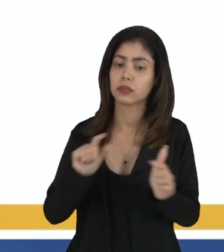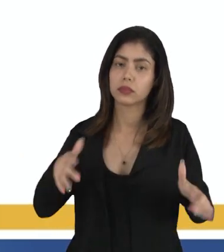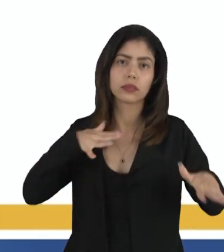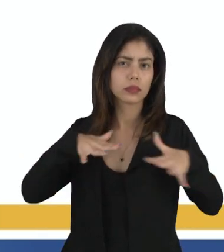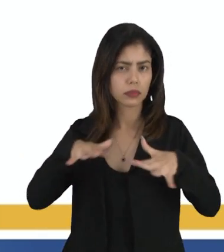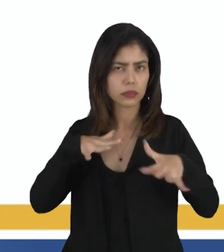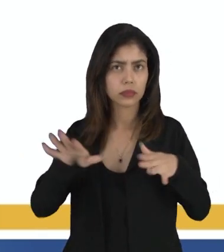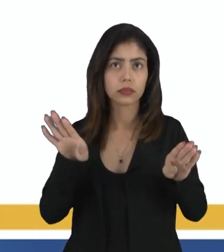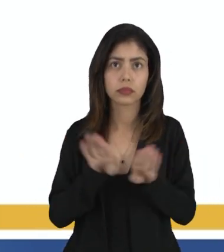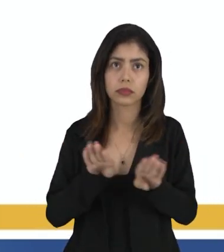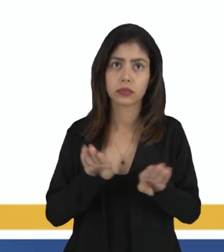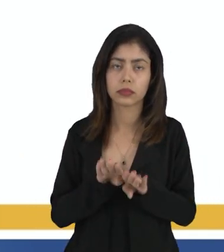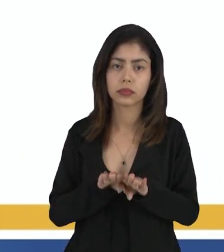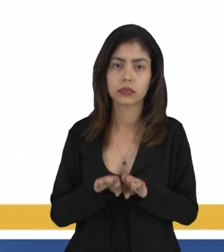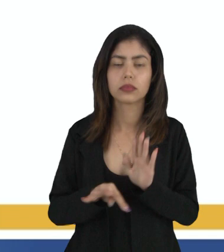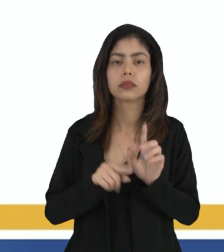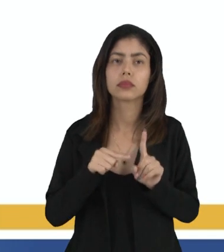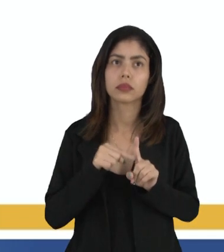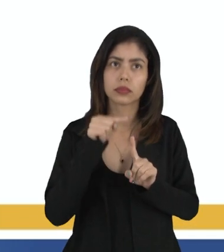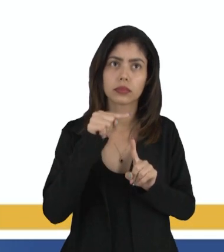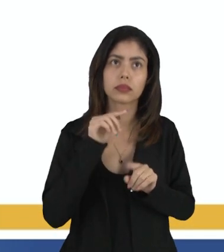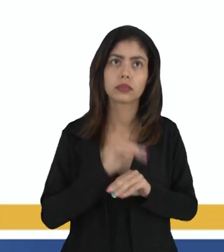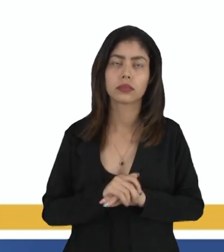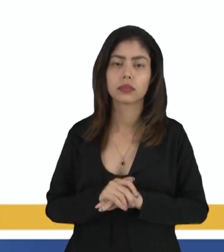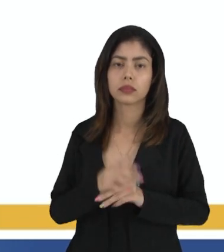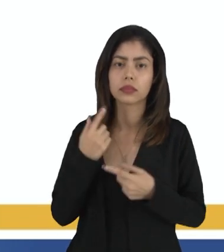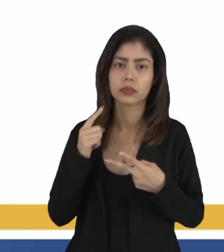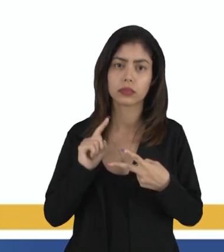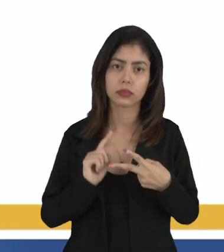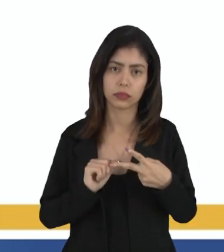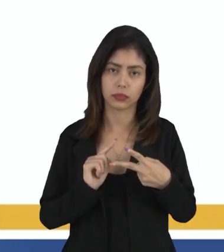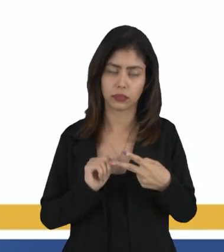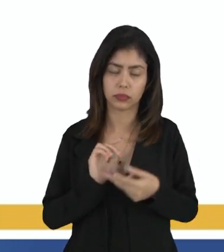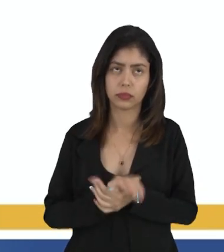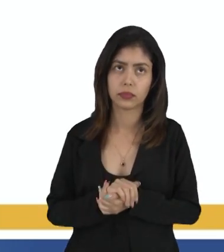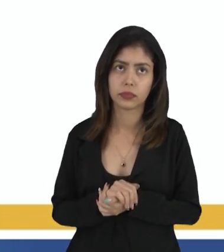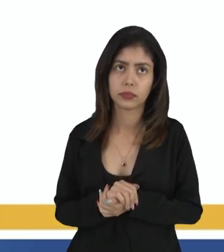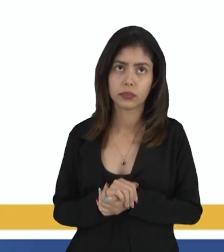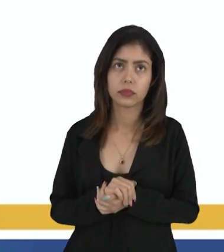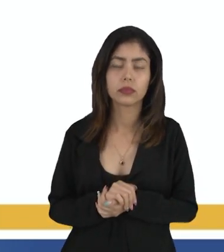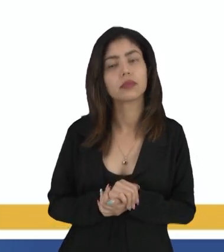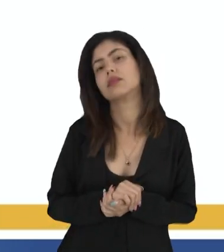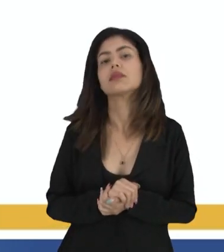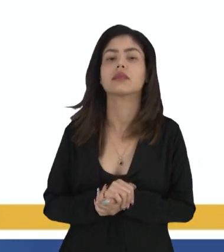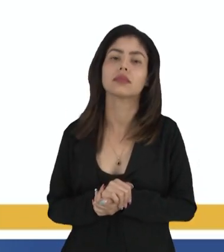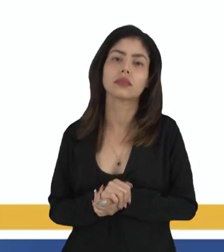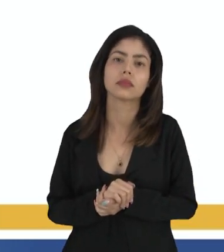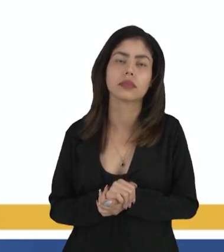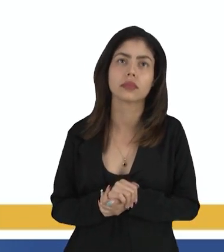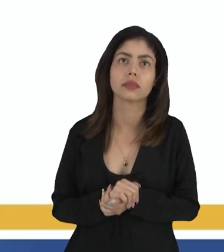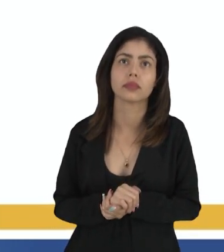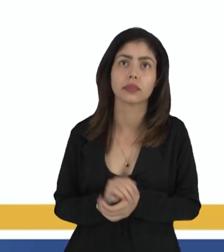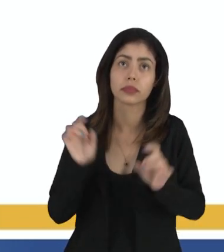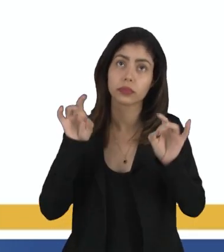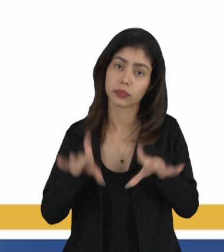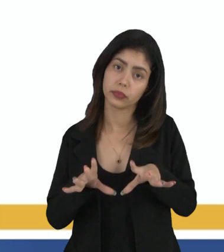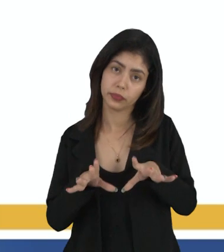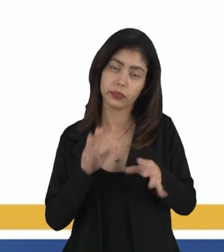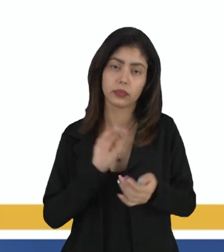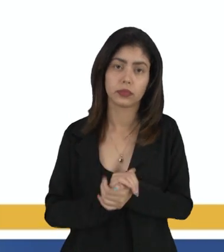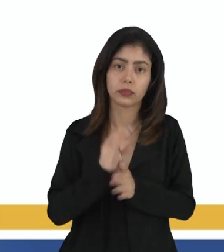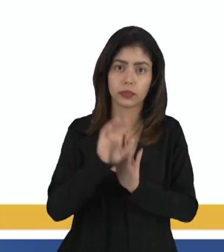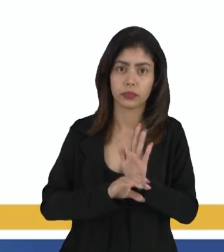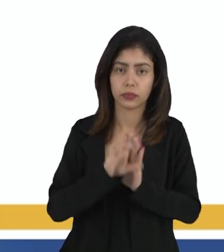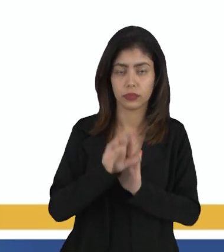agitação, maior também a temperatura. Eu trouxe uma segunda questão, essa segunda relaciona-se àquele último conceito de corpo